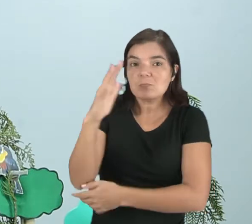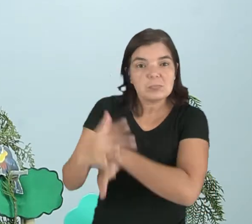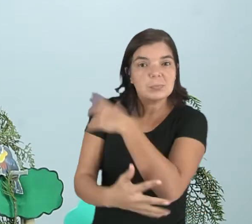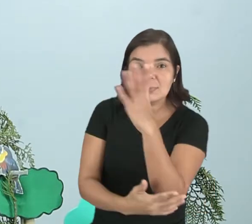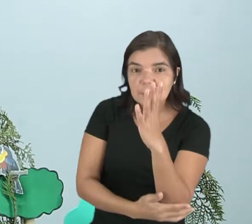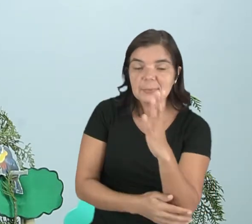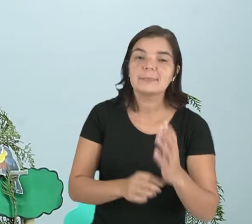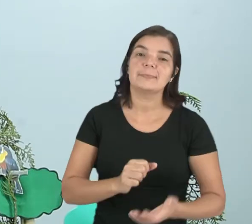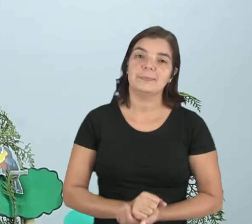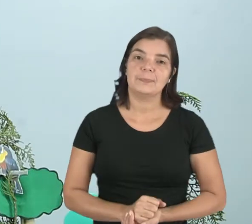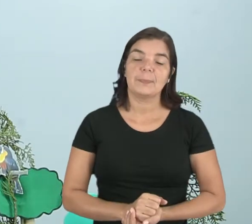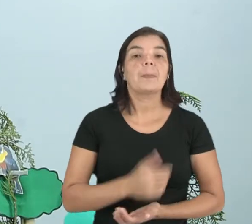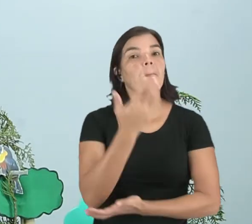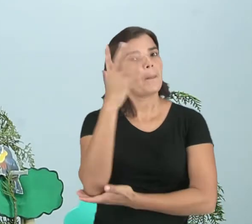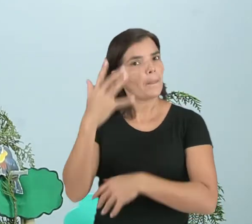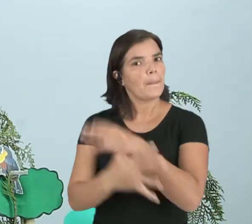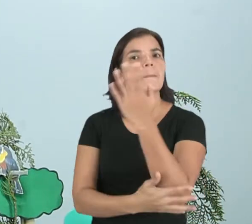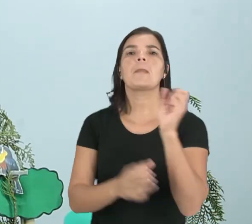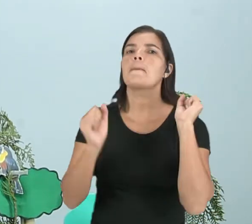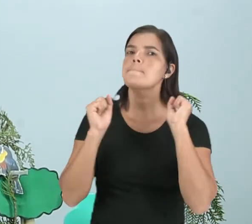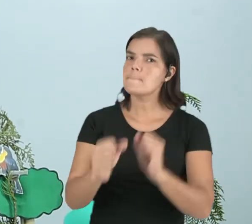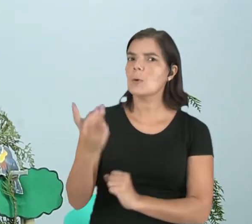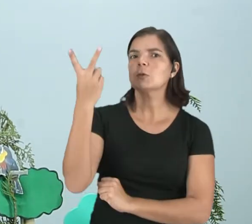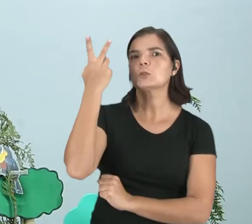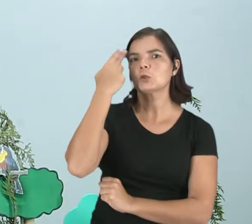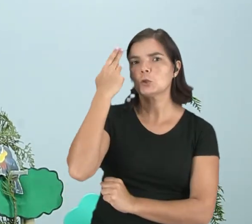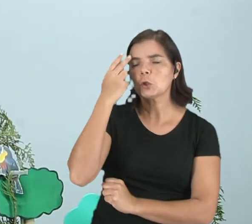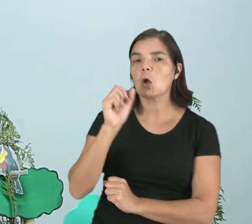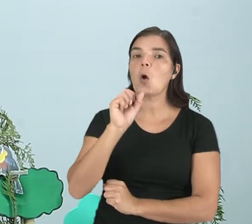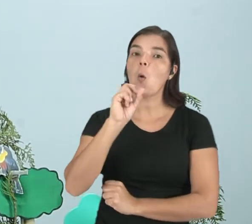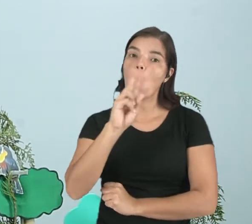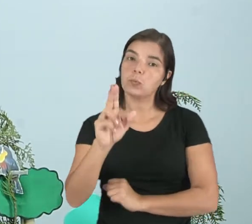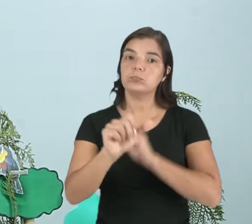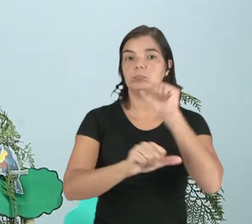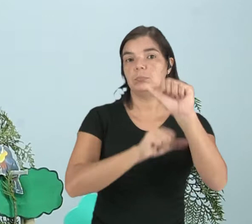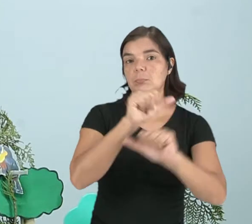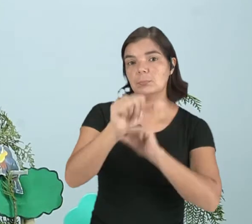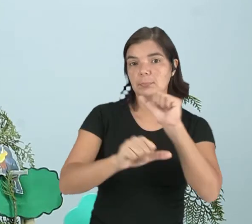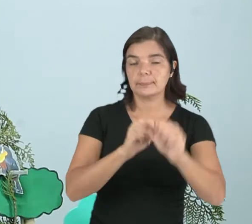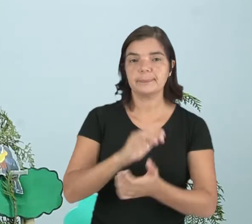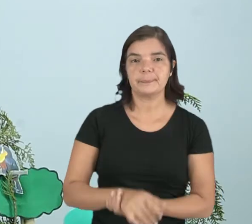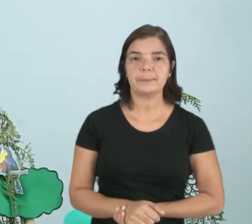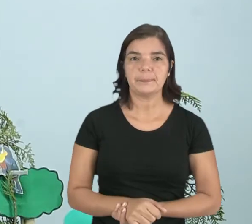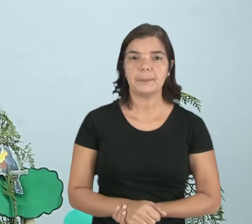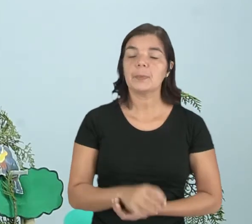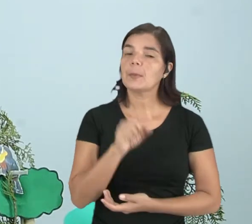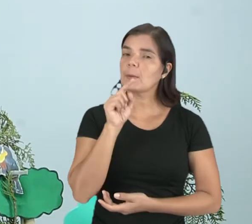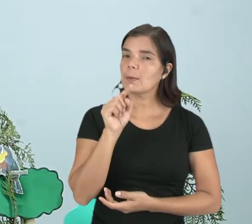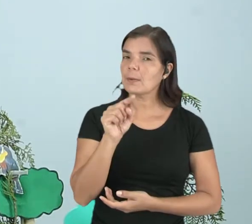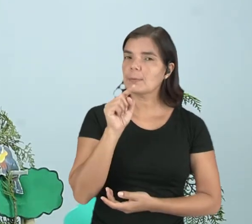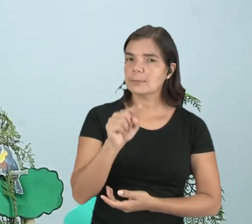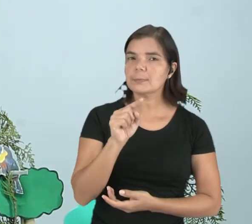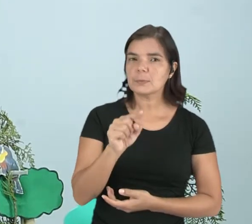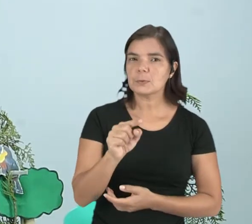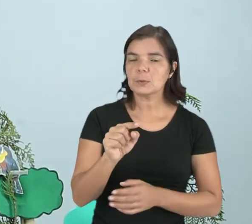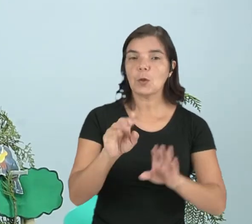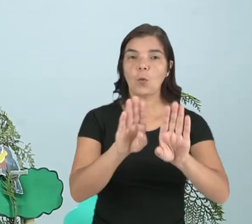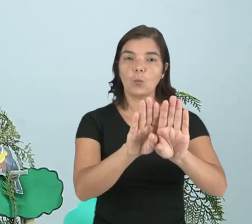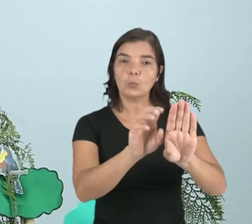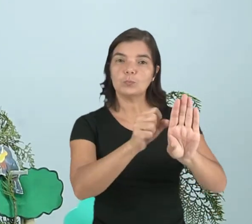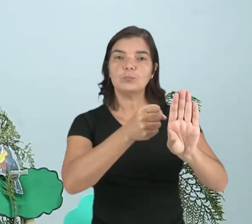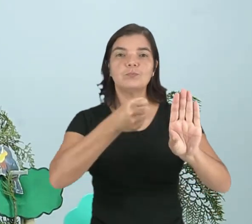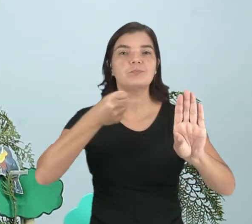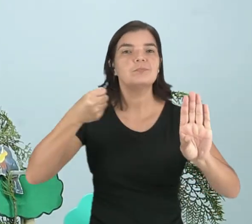paisagem. A paisagem pode ser natural ou modificada. Quando você abre o portão da